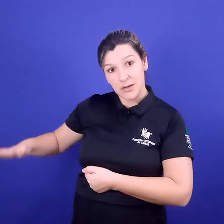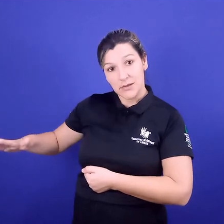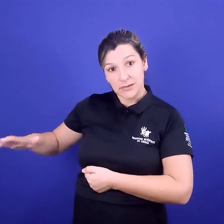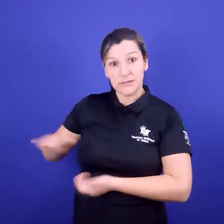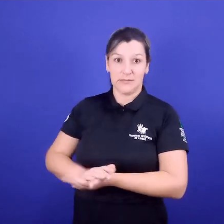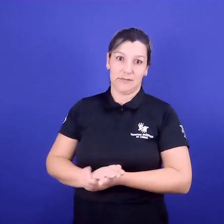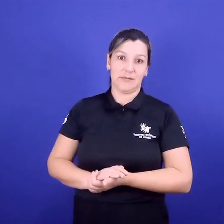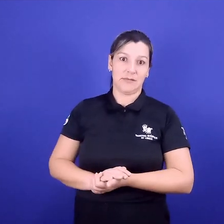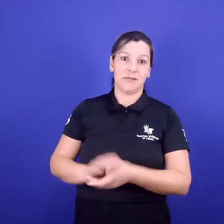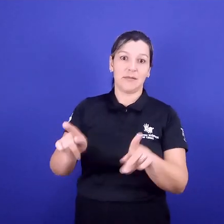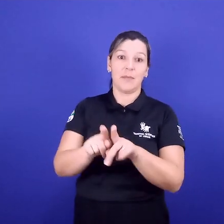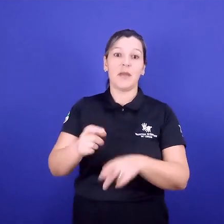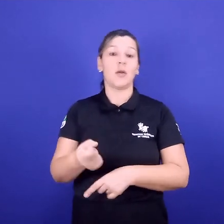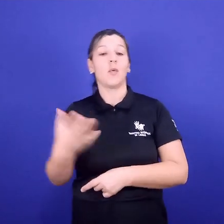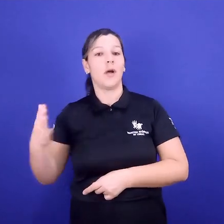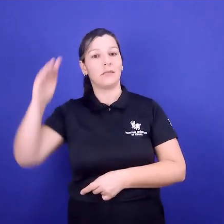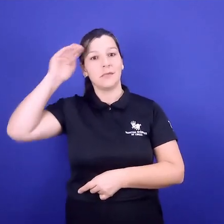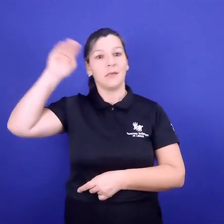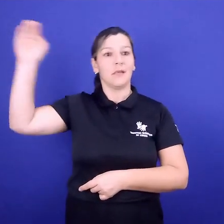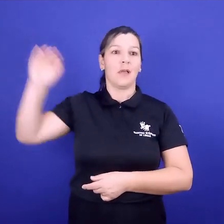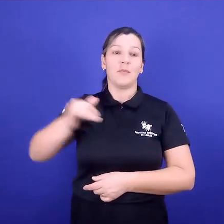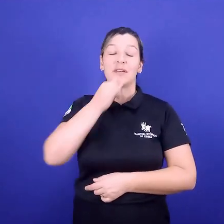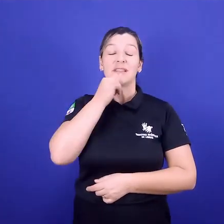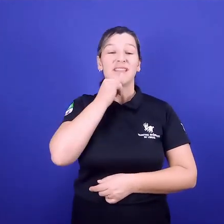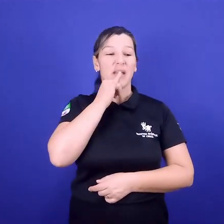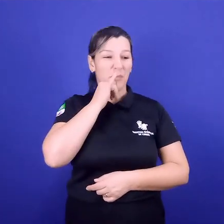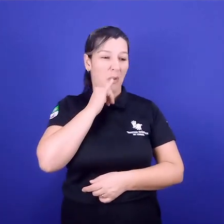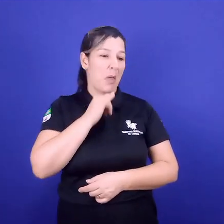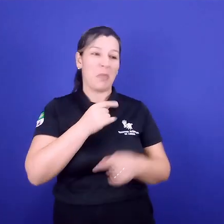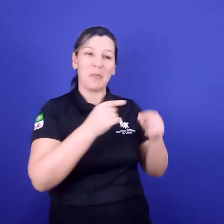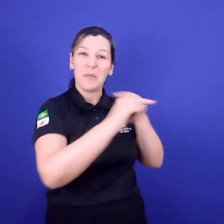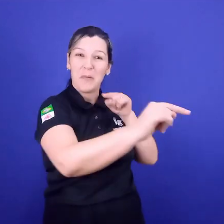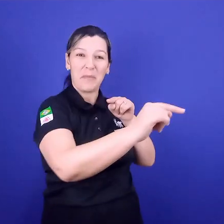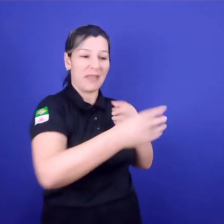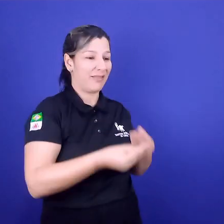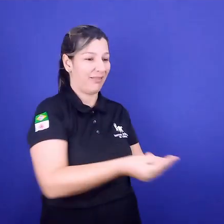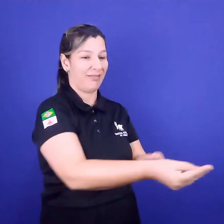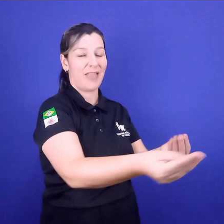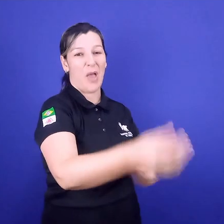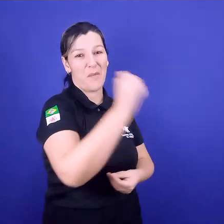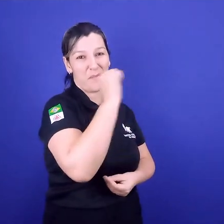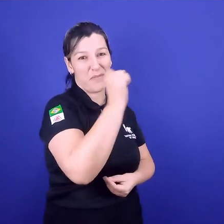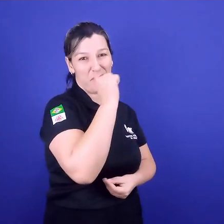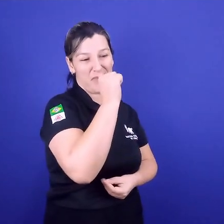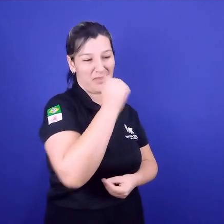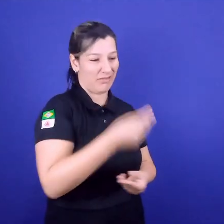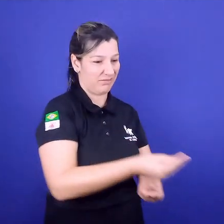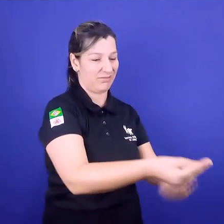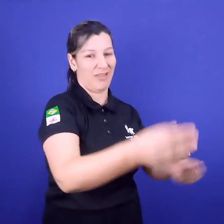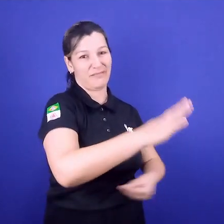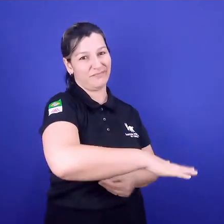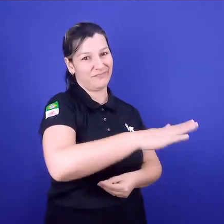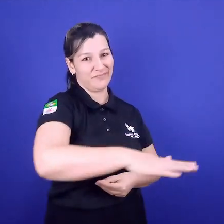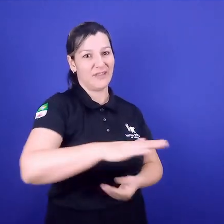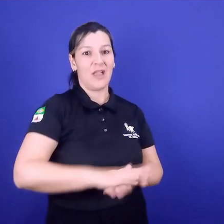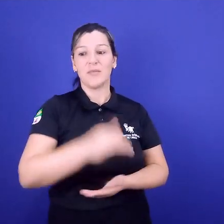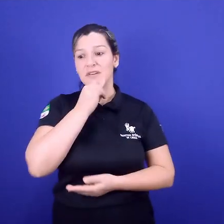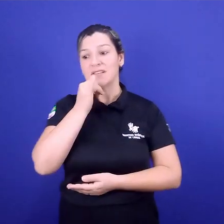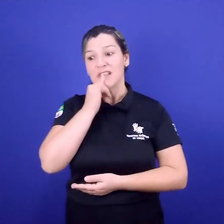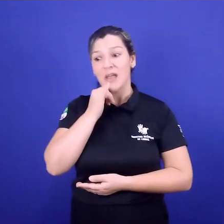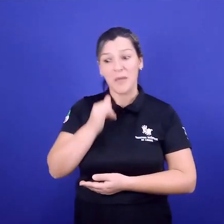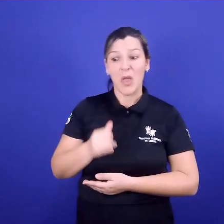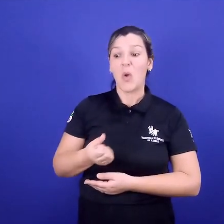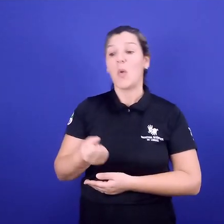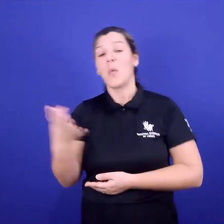de uísque que você vai servir numa festa contando as crianças no meio dos adultos, né? Então você vai ter que fazer essa avaliação,